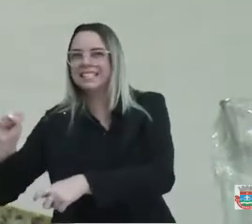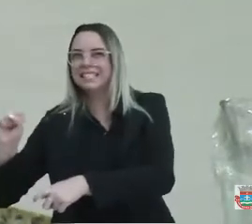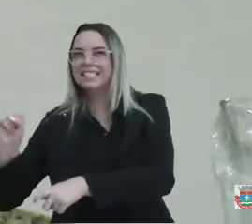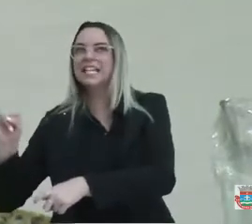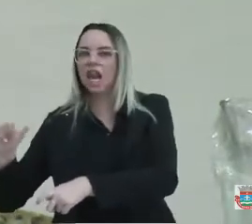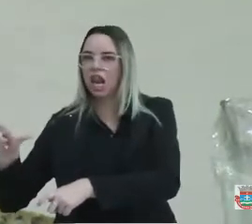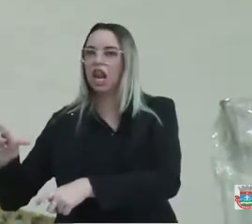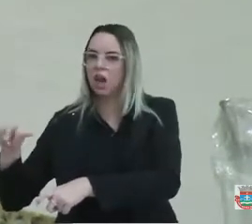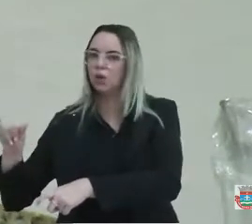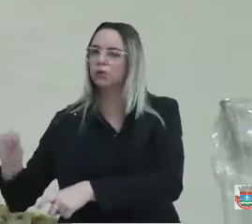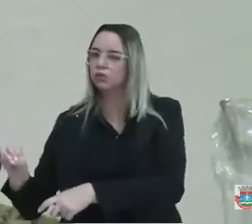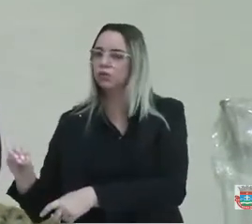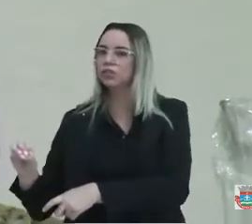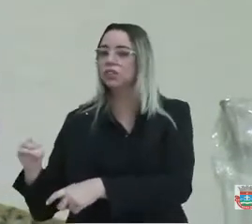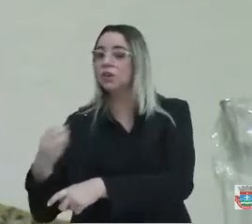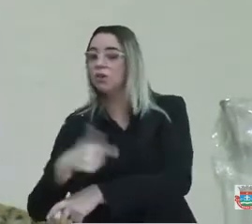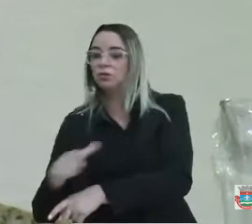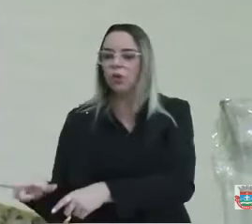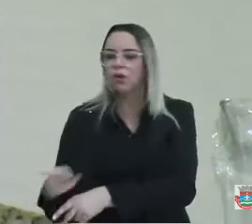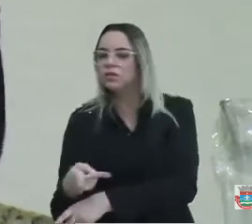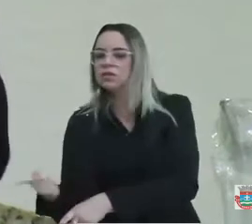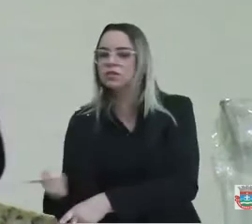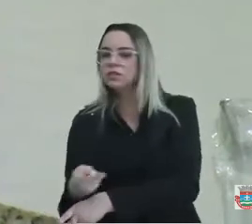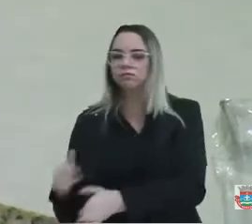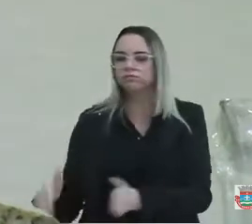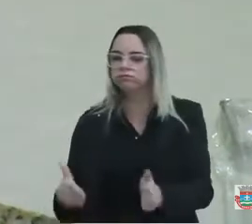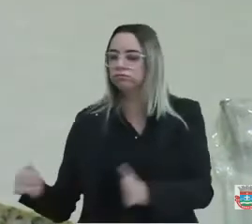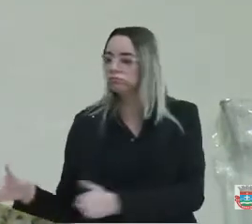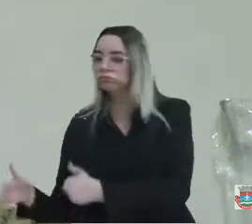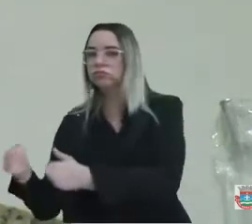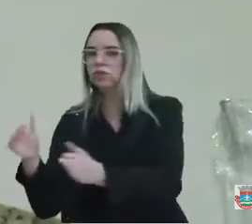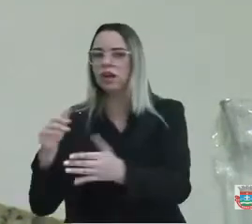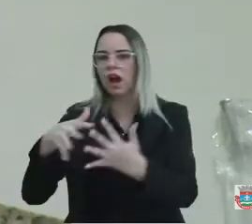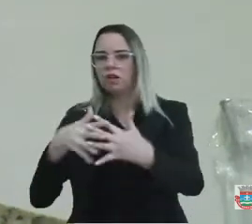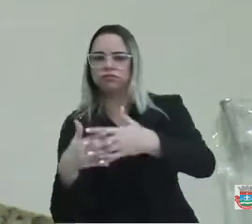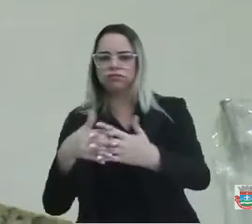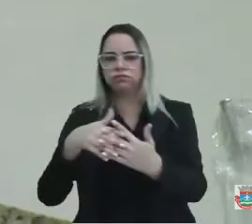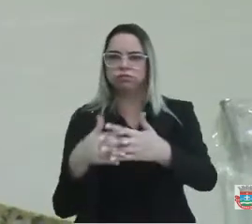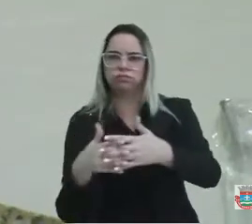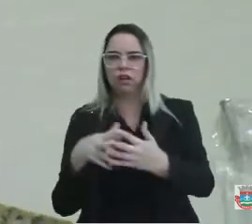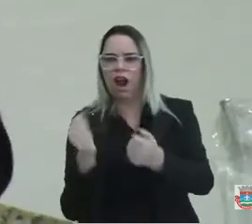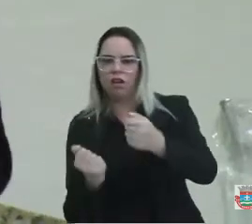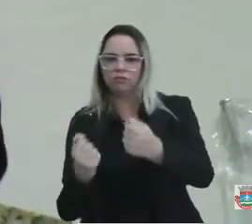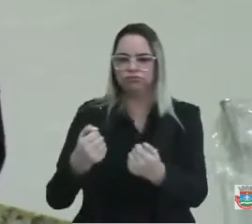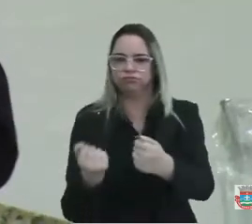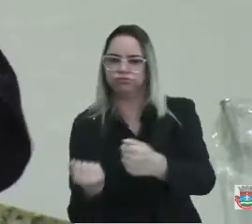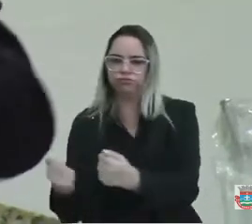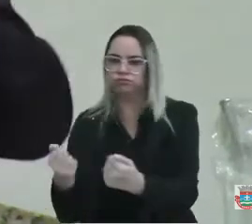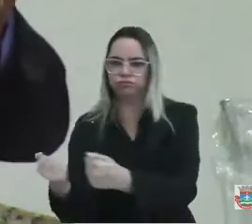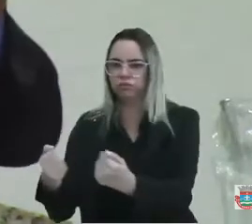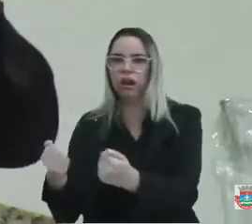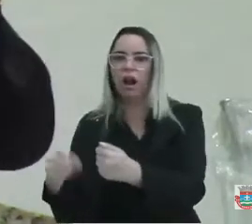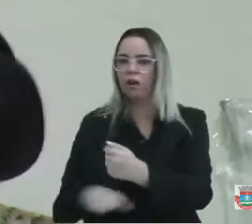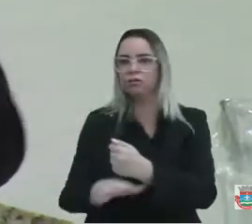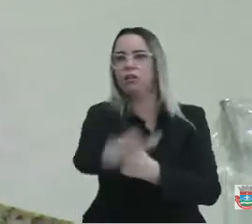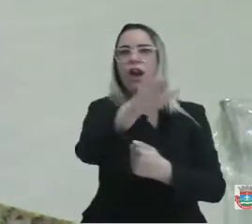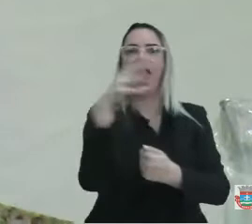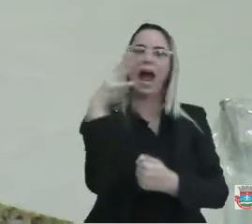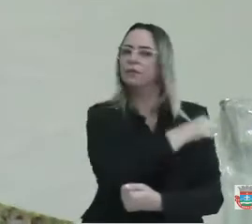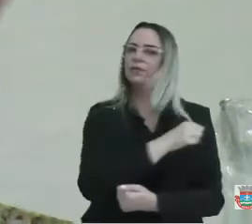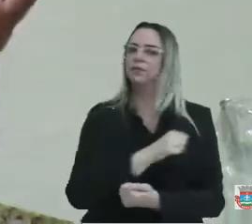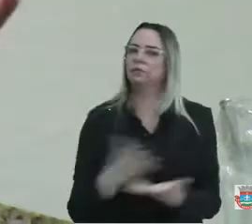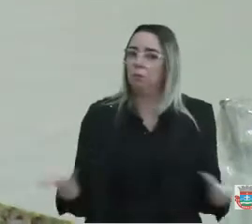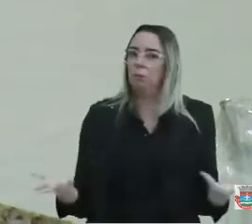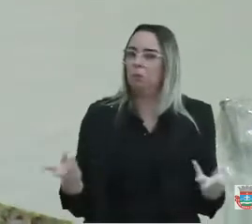e eu estive lá no dia seguinte, a máquina passou tão rápido lá, que a estrada de 0 a 100, acho que